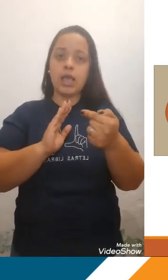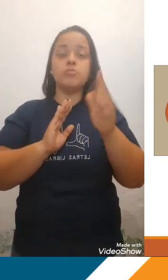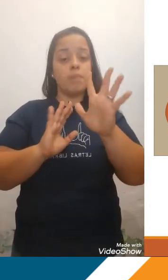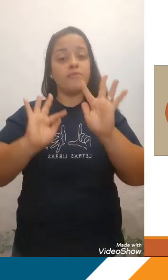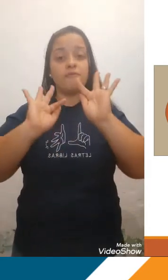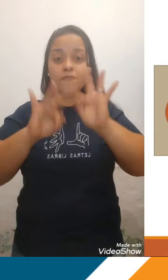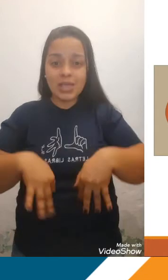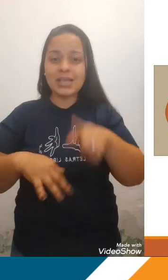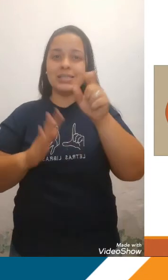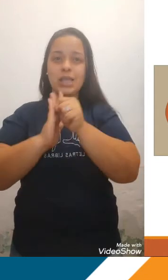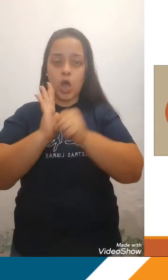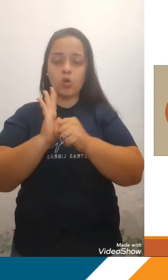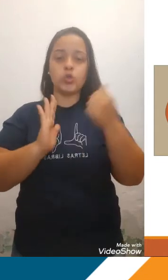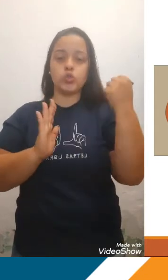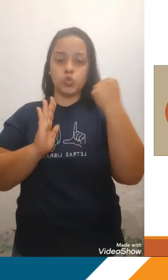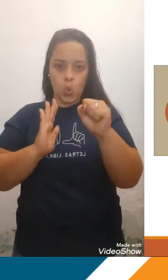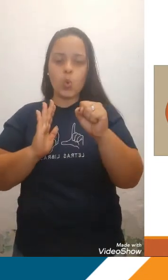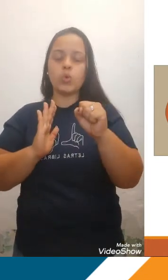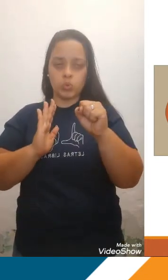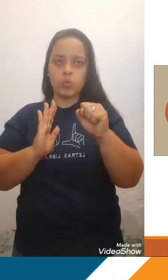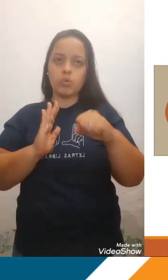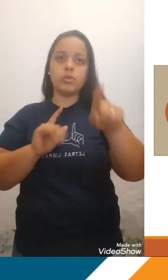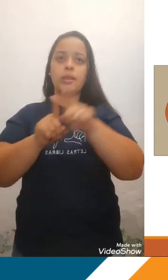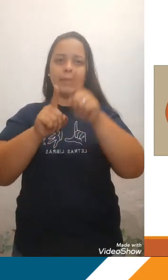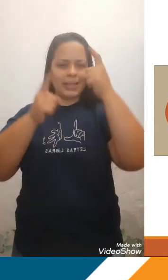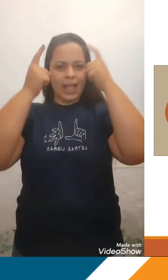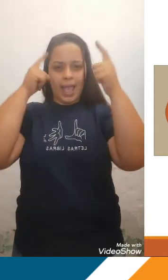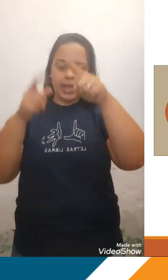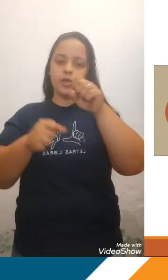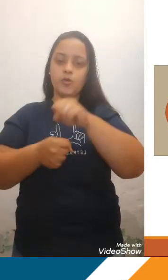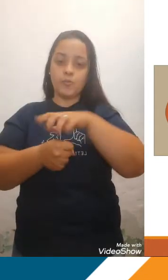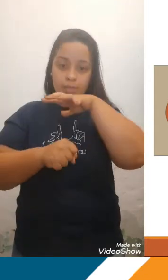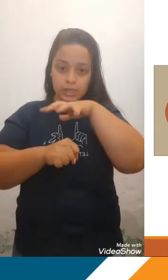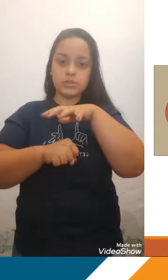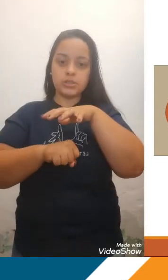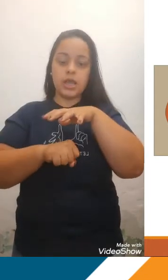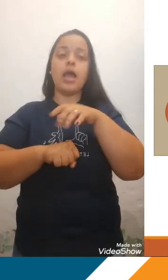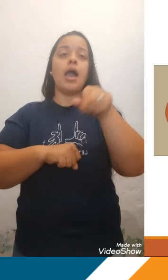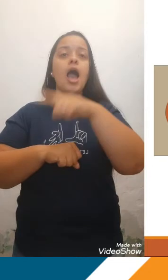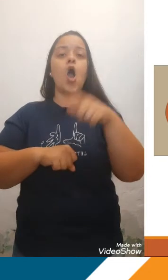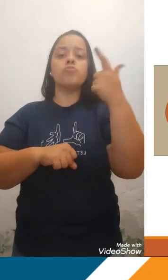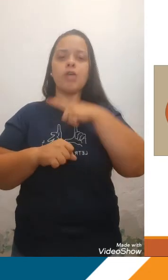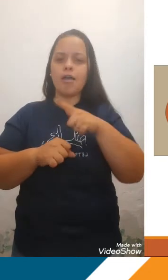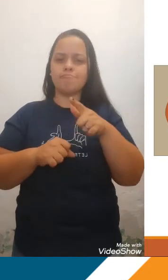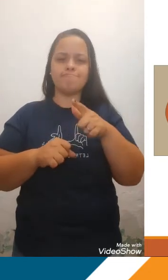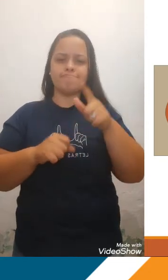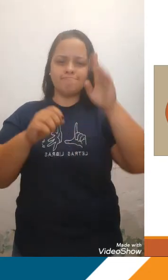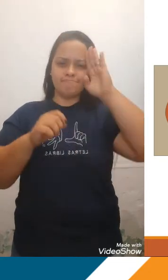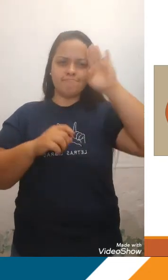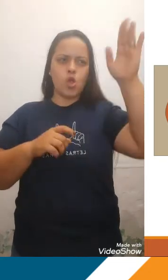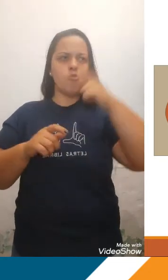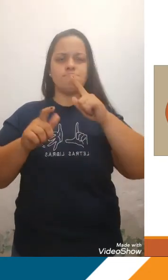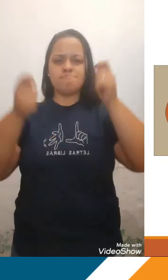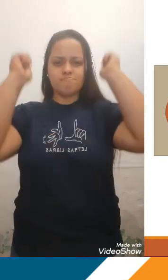com a apropriação e adequação do liberalismo político e das ideias iluministas, que essas revoltas vão ganhar uma configuração inédita,